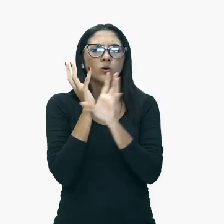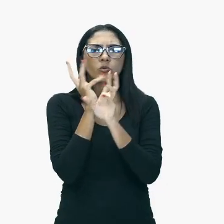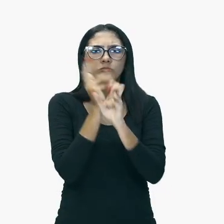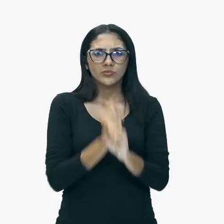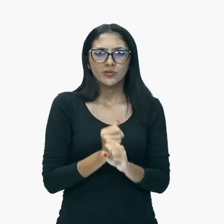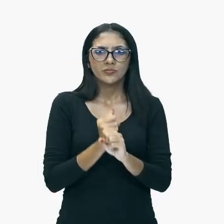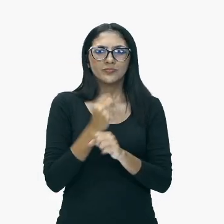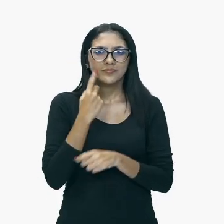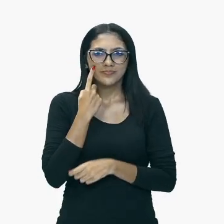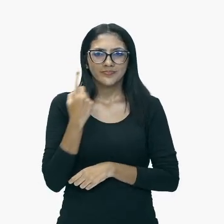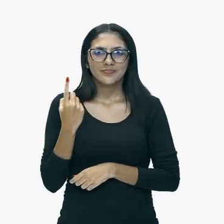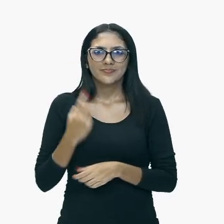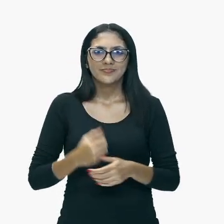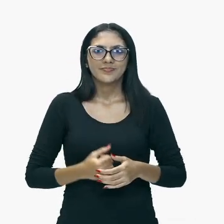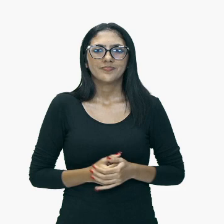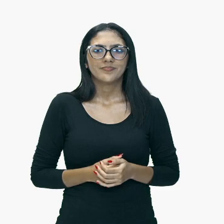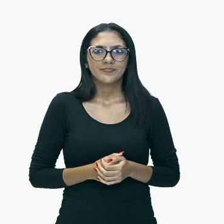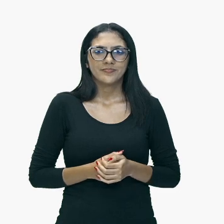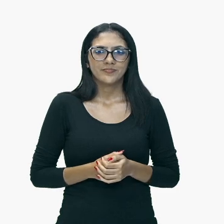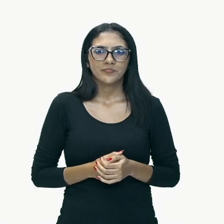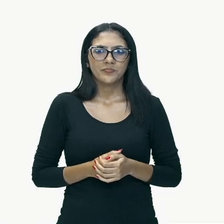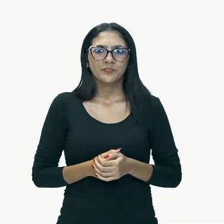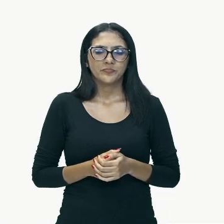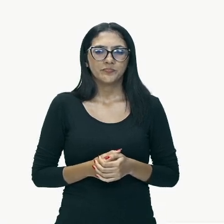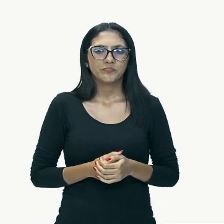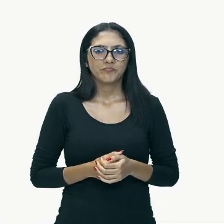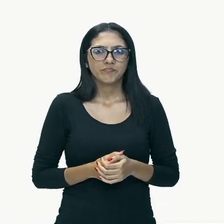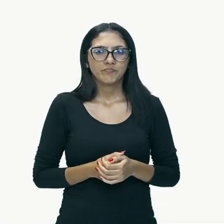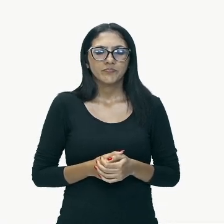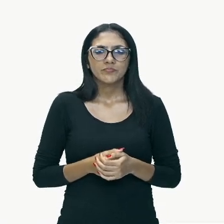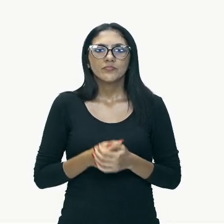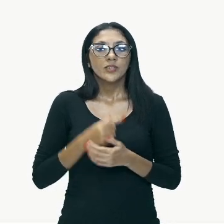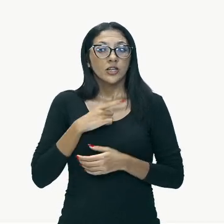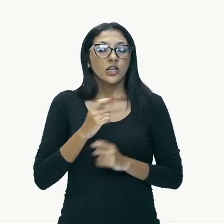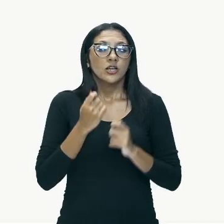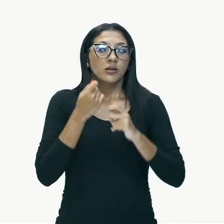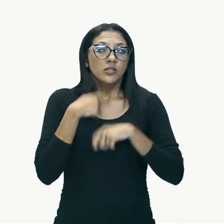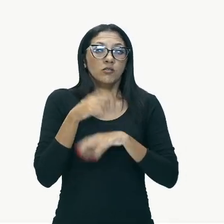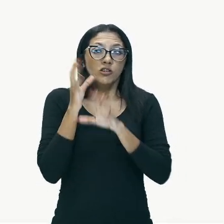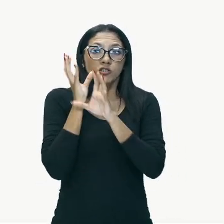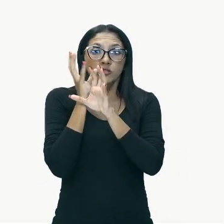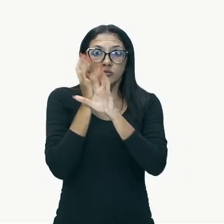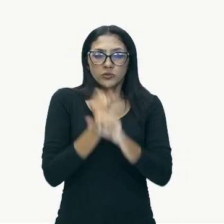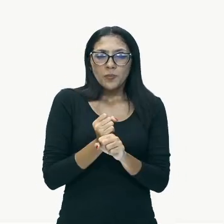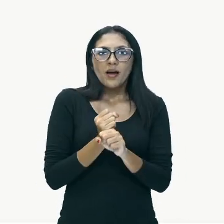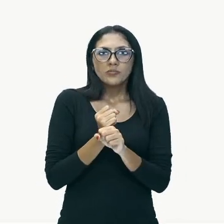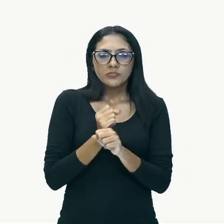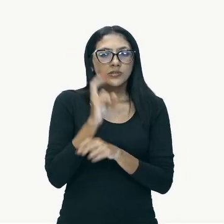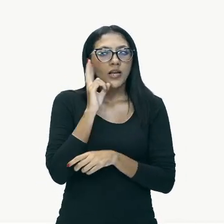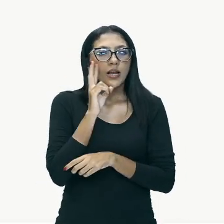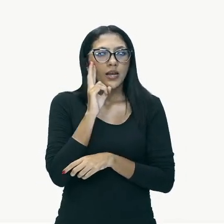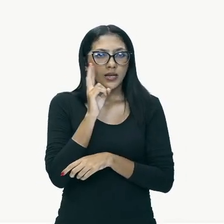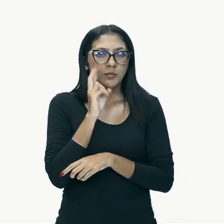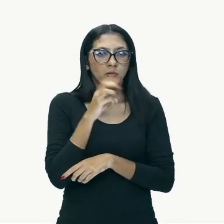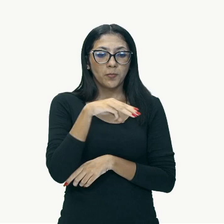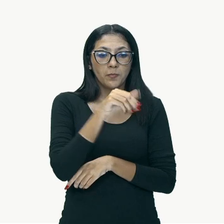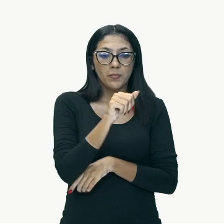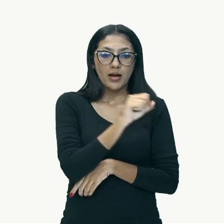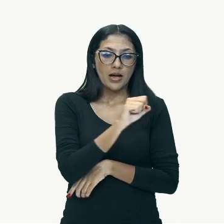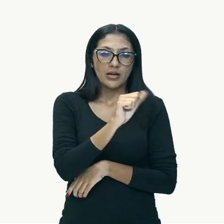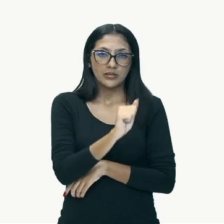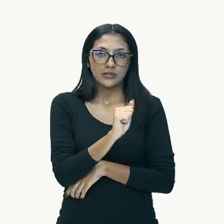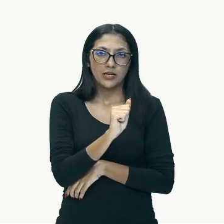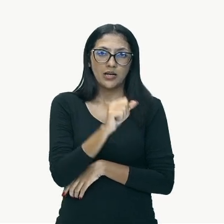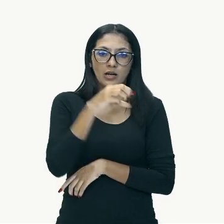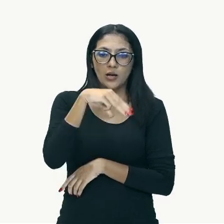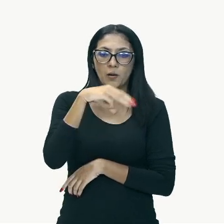olhada. Para eu calcular a massa molar, lembrem, é diferente de massa molecular. Aqui a